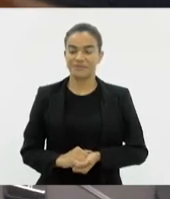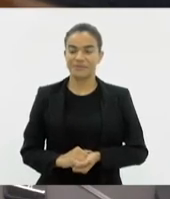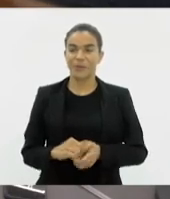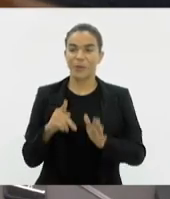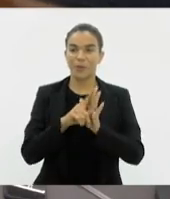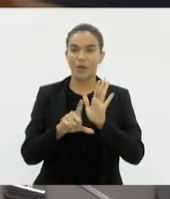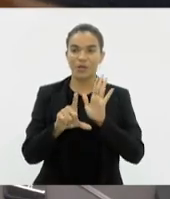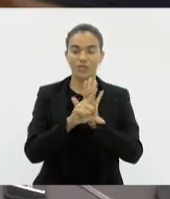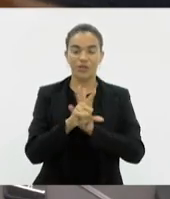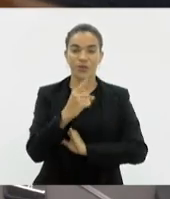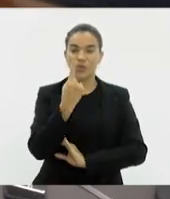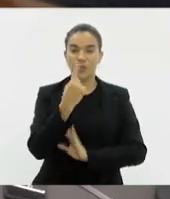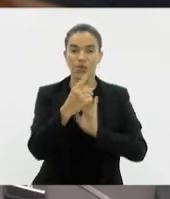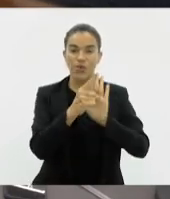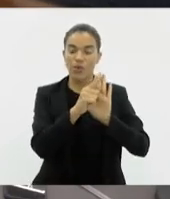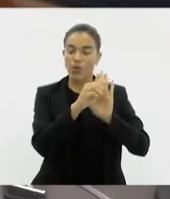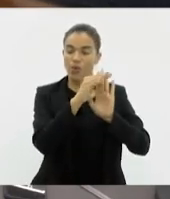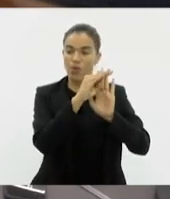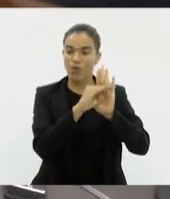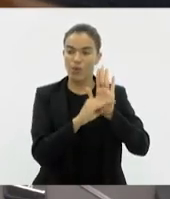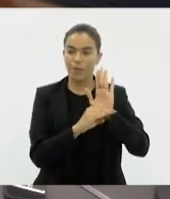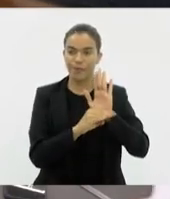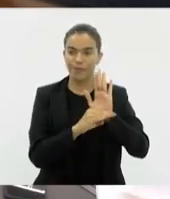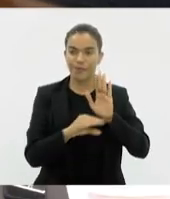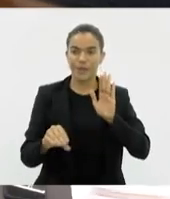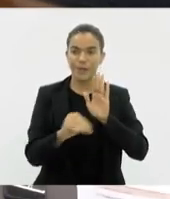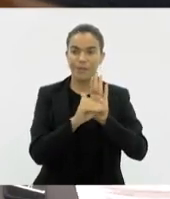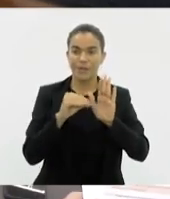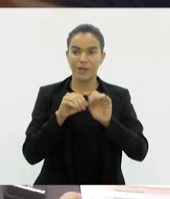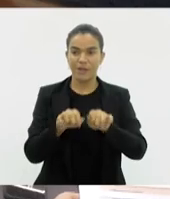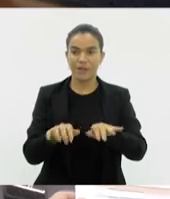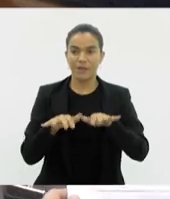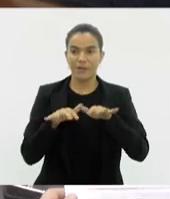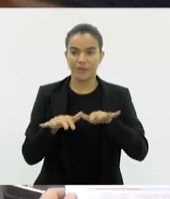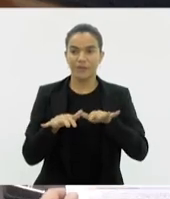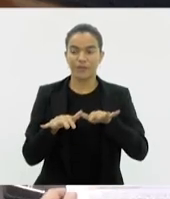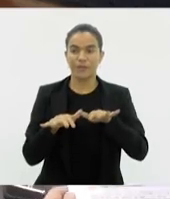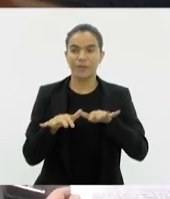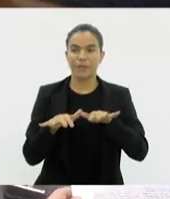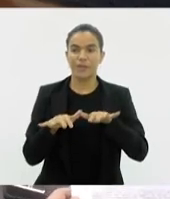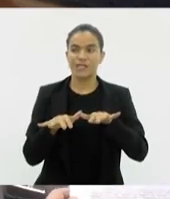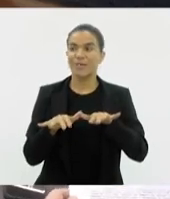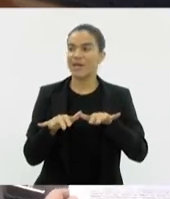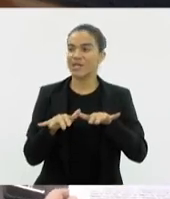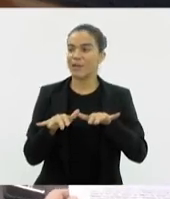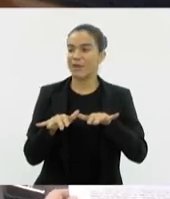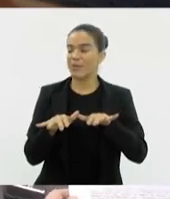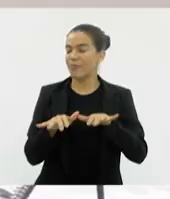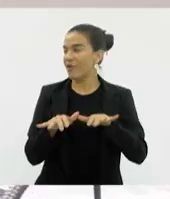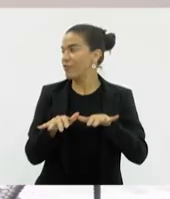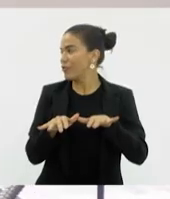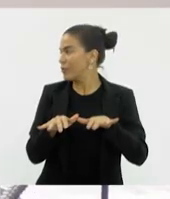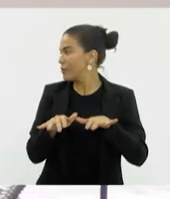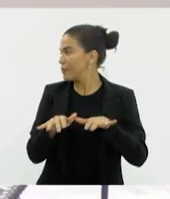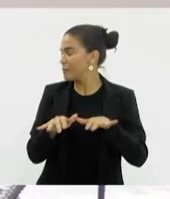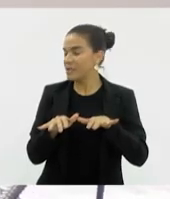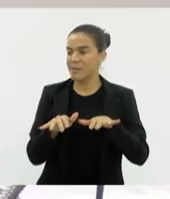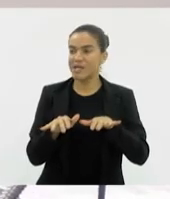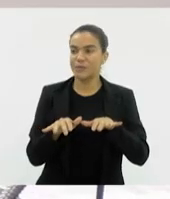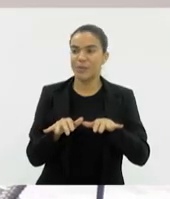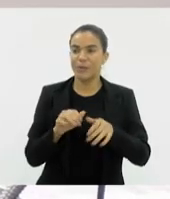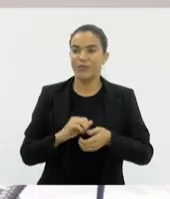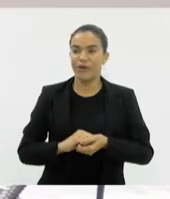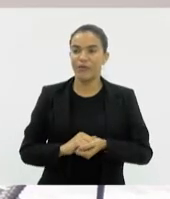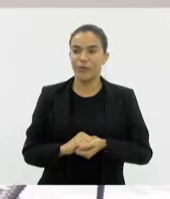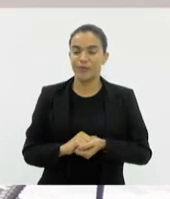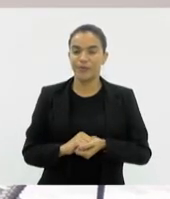Projeto 1 da pauta extraordinária, emenda de plenário ao projeto de lei número, relatoria do deputado Fred Pacheco.